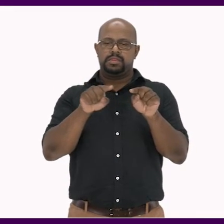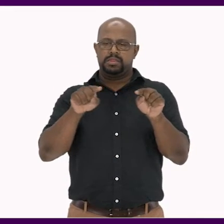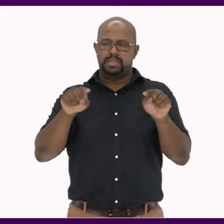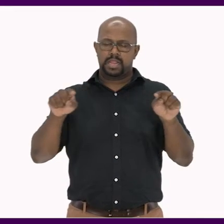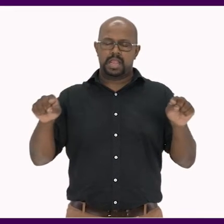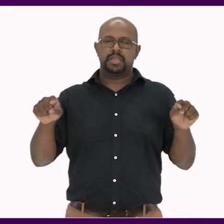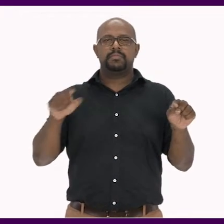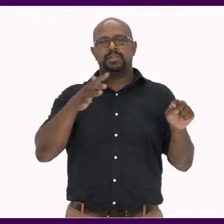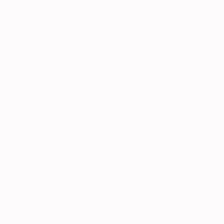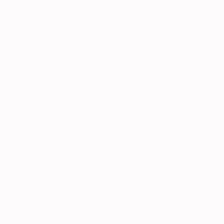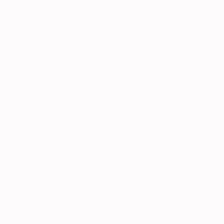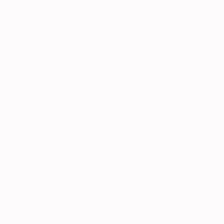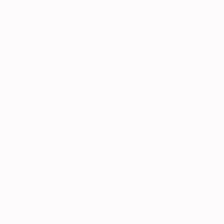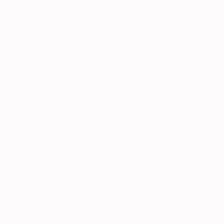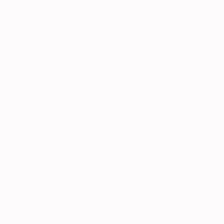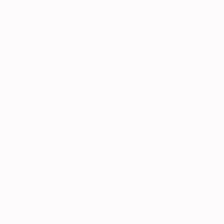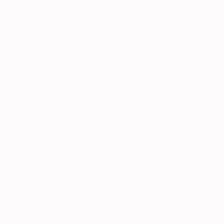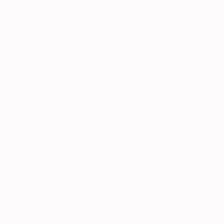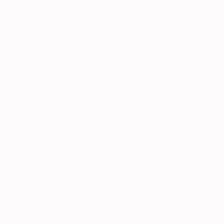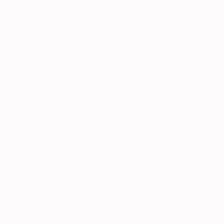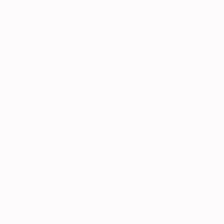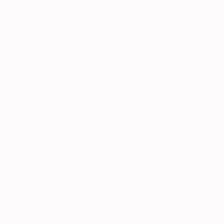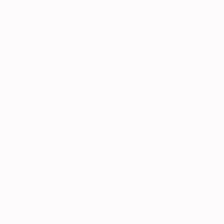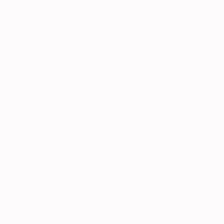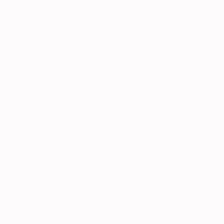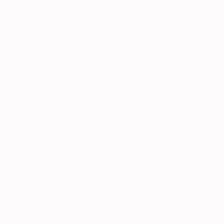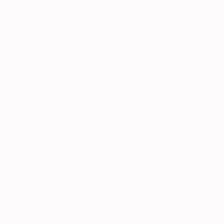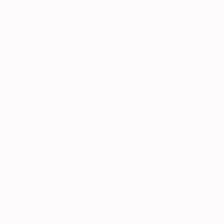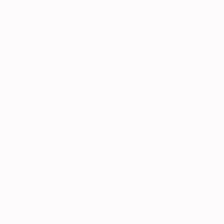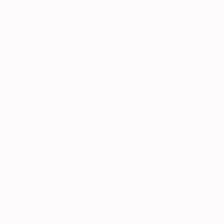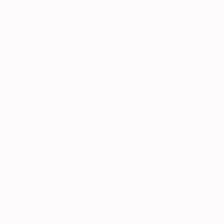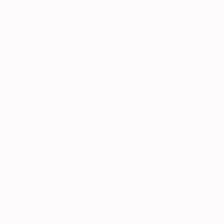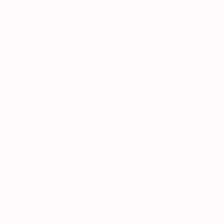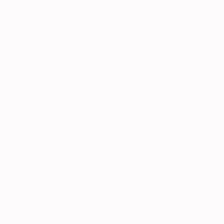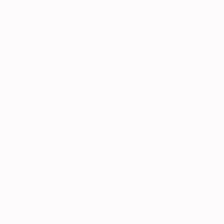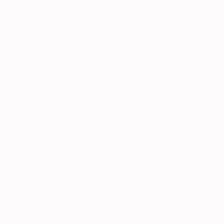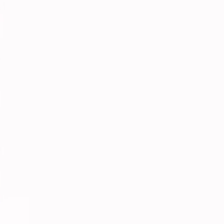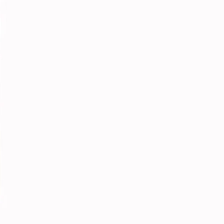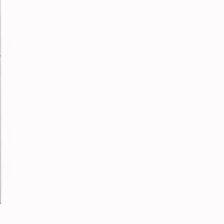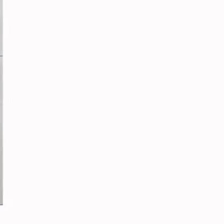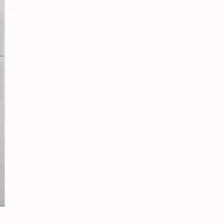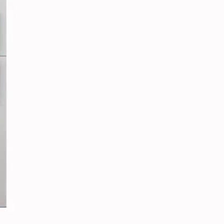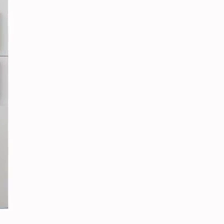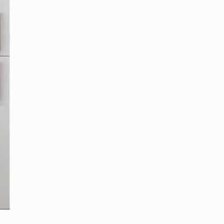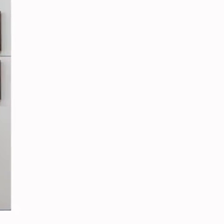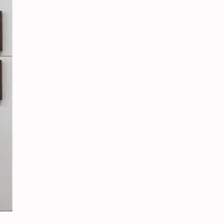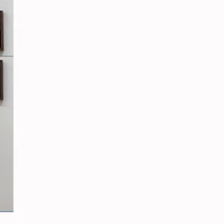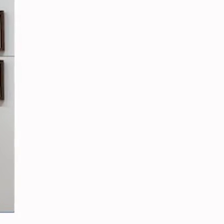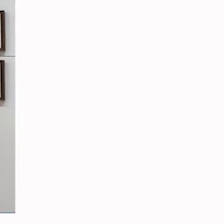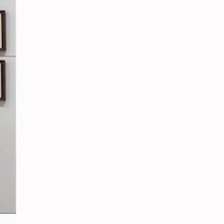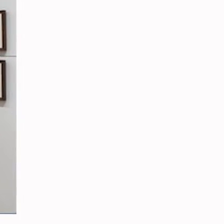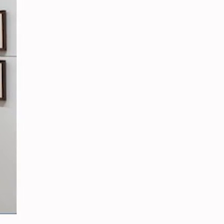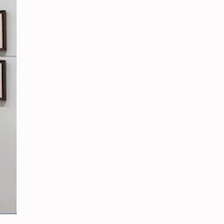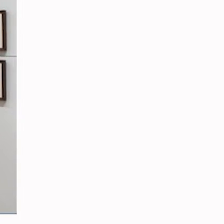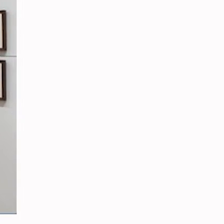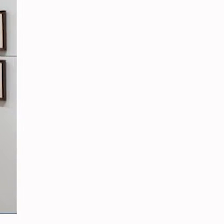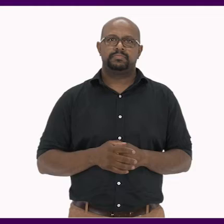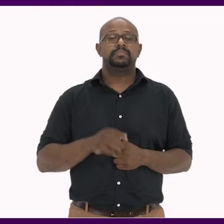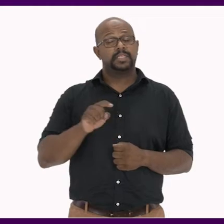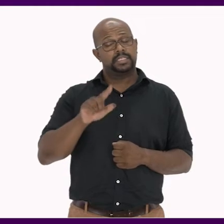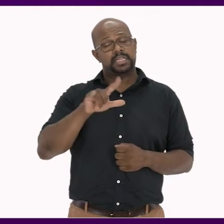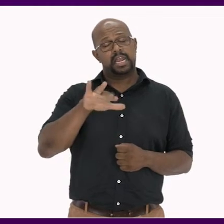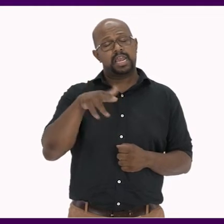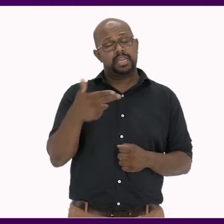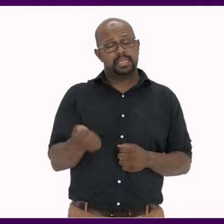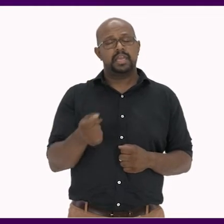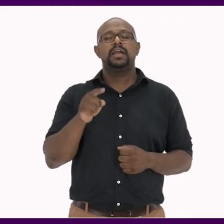parede desse eixo. Há uma linha desenhada sobre as duas paredes. Os quadros estão posicionados acima, abaixo ou sobre a linha.